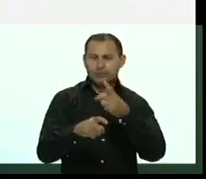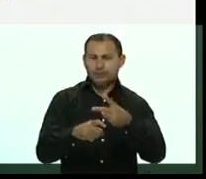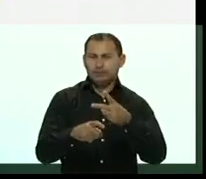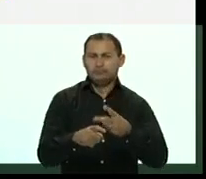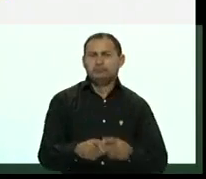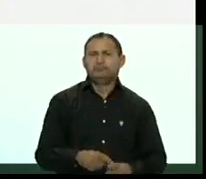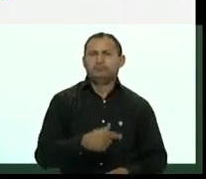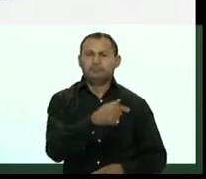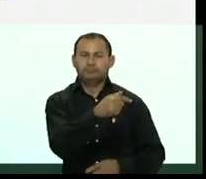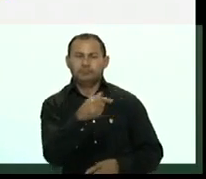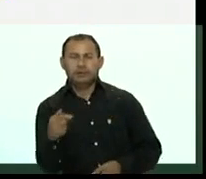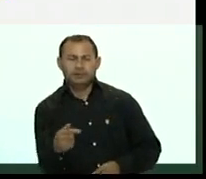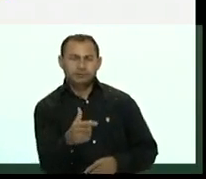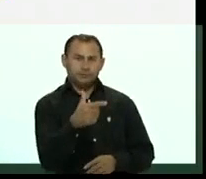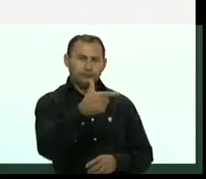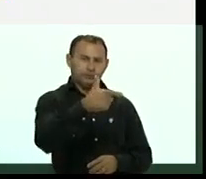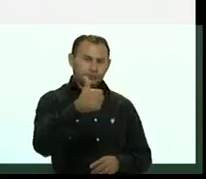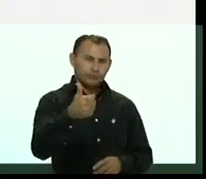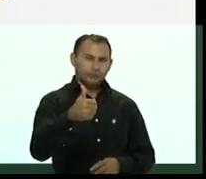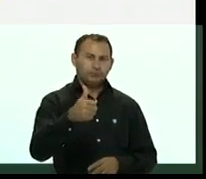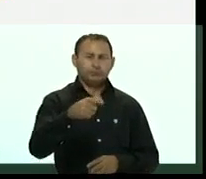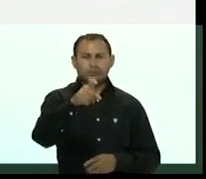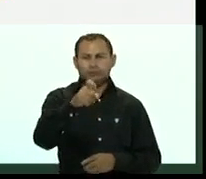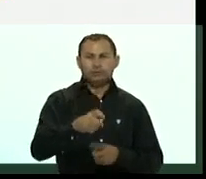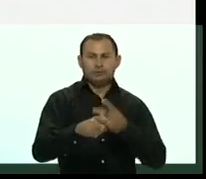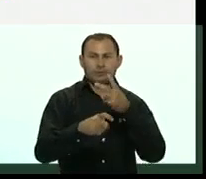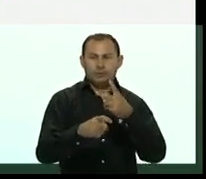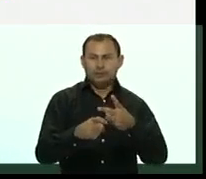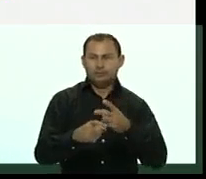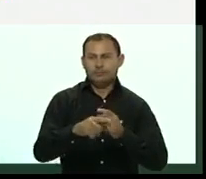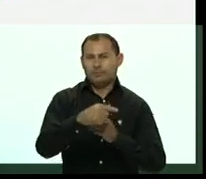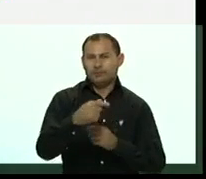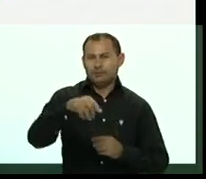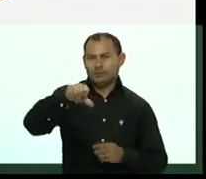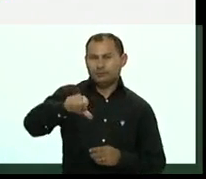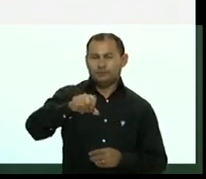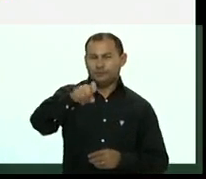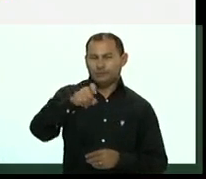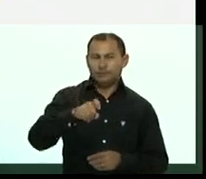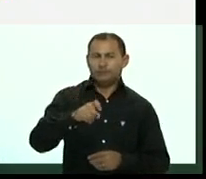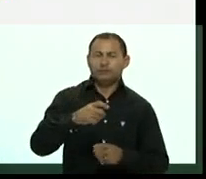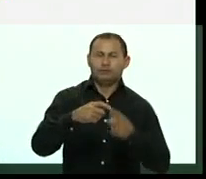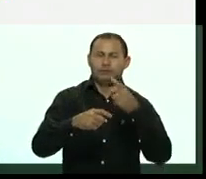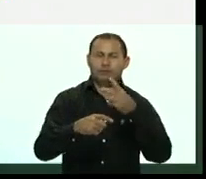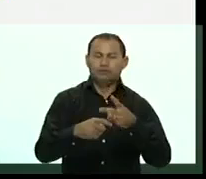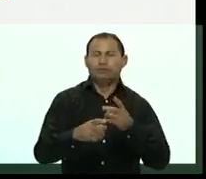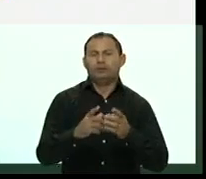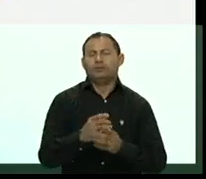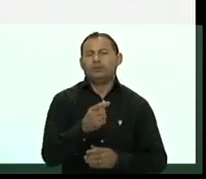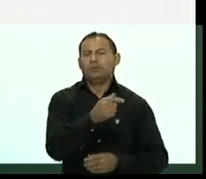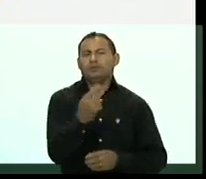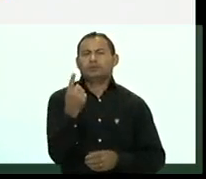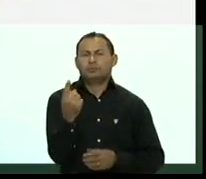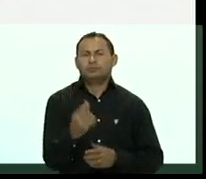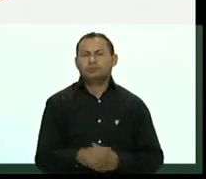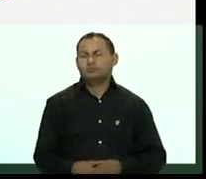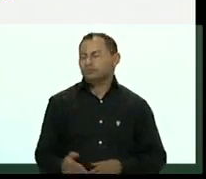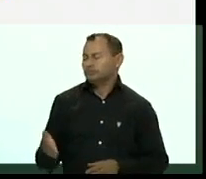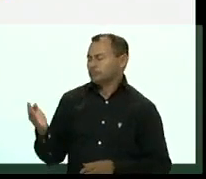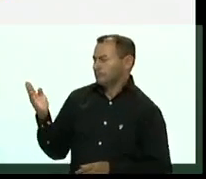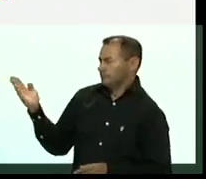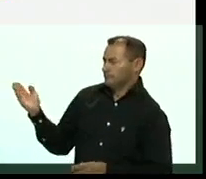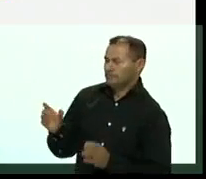quadrado, menos 21x ao quadrado, menos 9x ao quadrado, restando então o meu menos 1. Neste